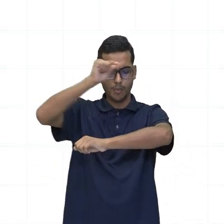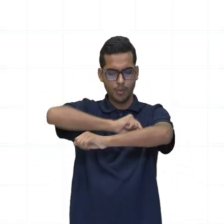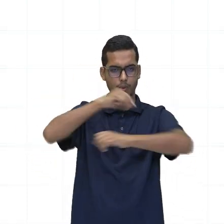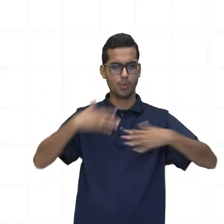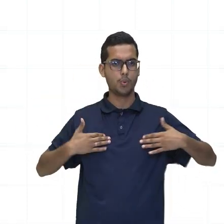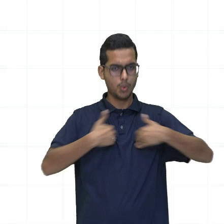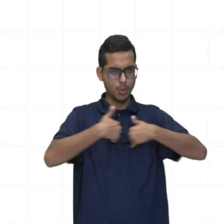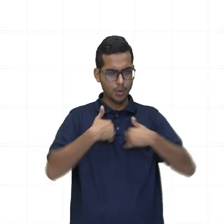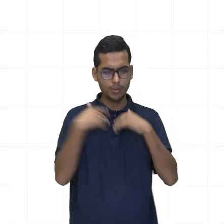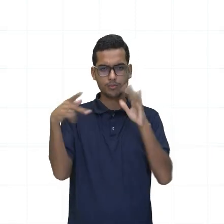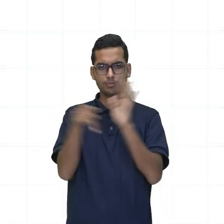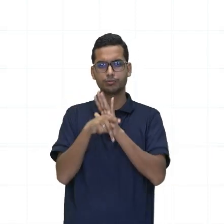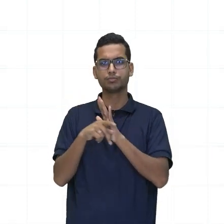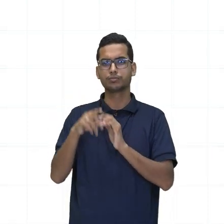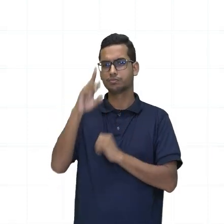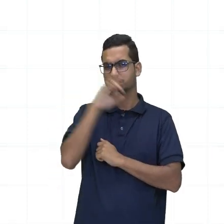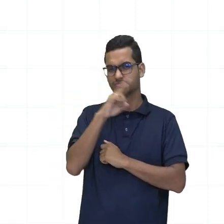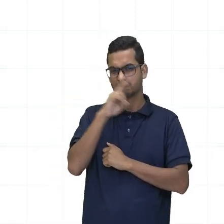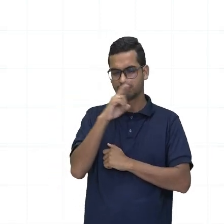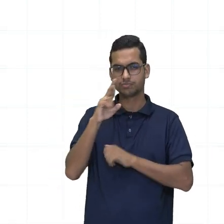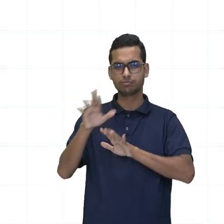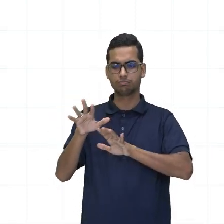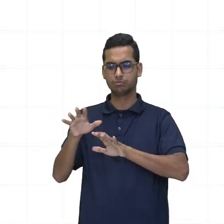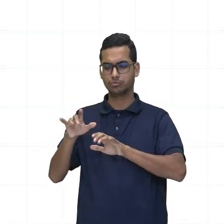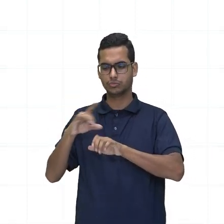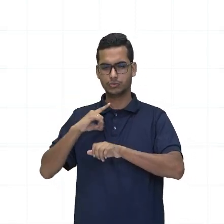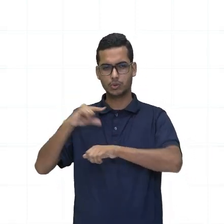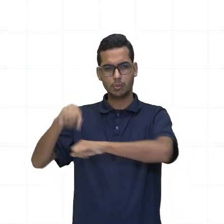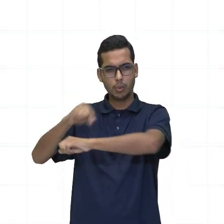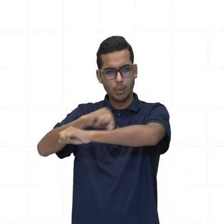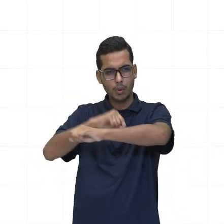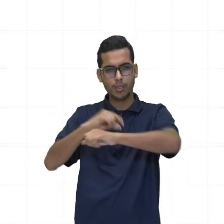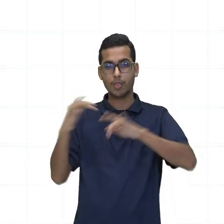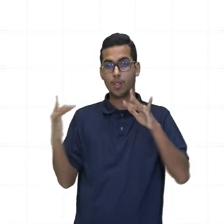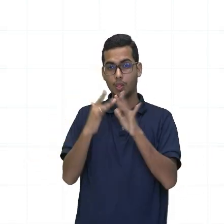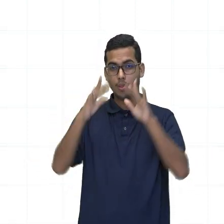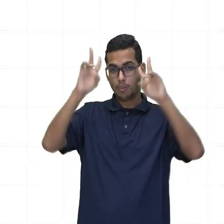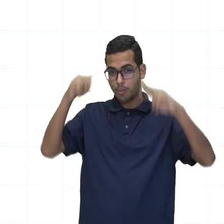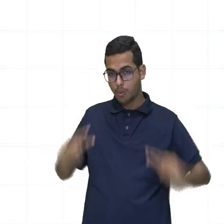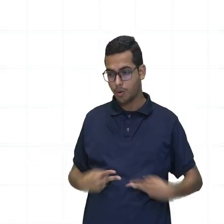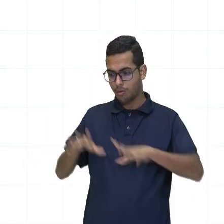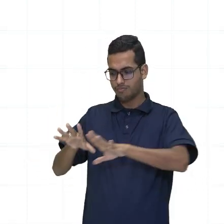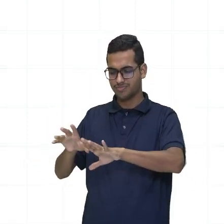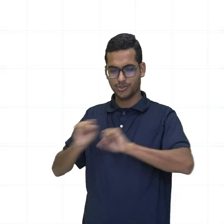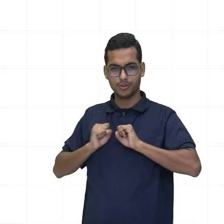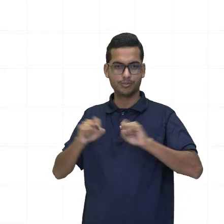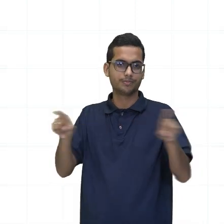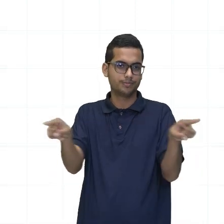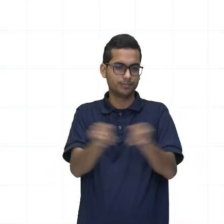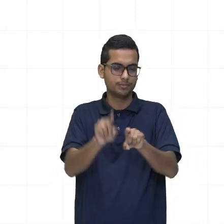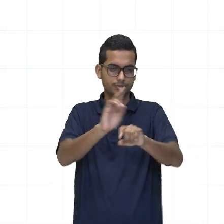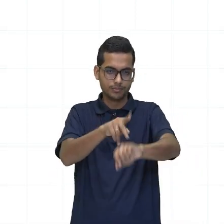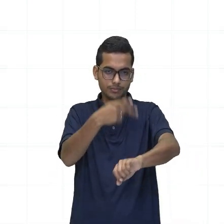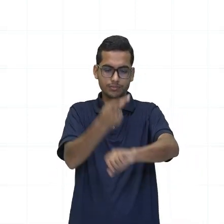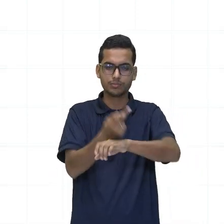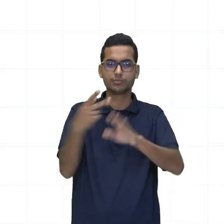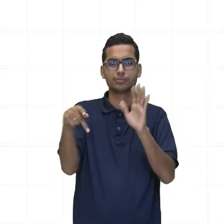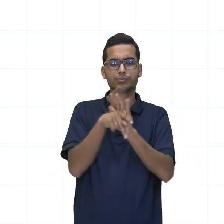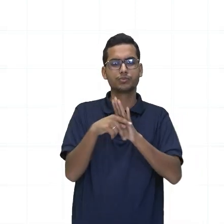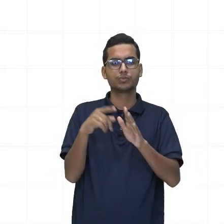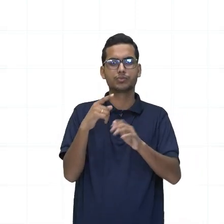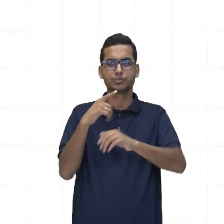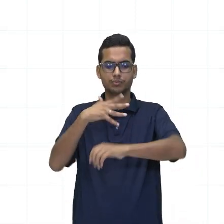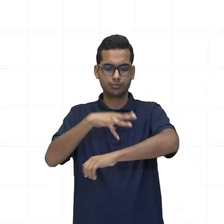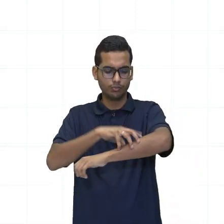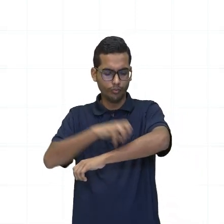elas geralmente estão sobre esses animais, elas têm contato com os seres humanos e, ao sugarem o sangue de seres